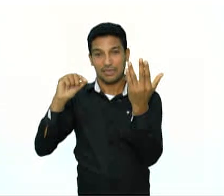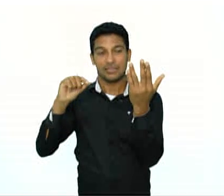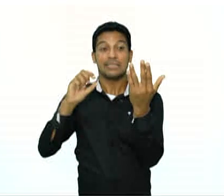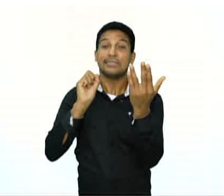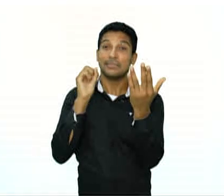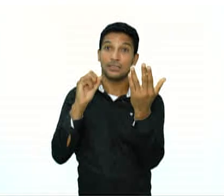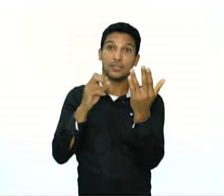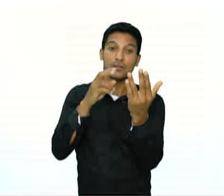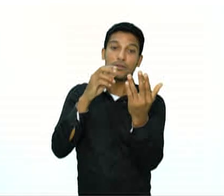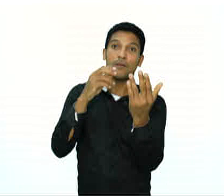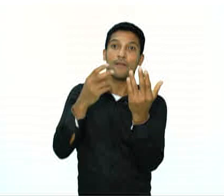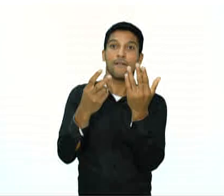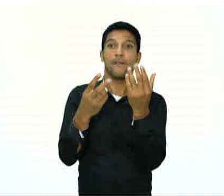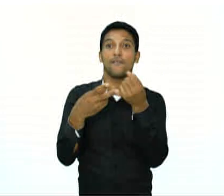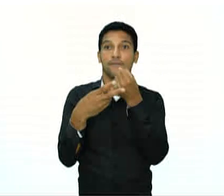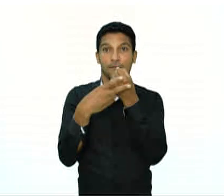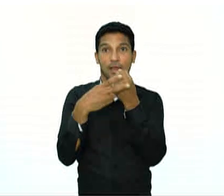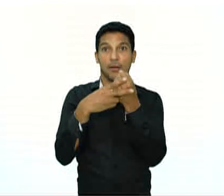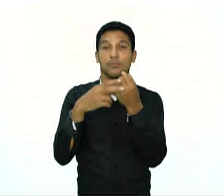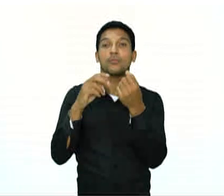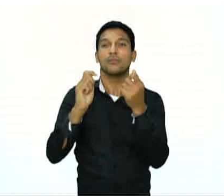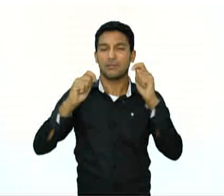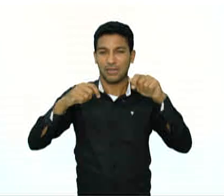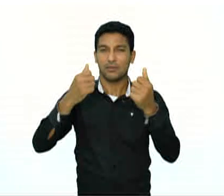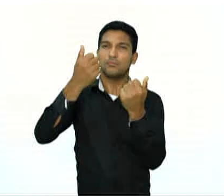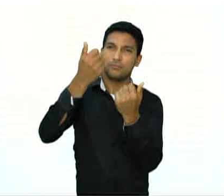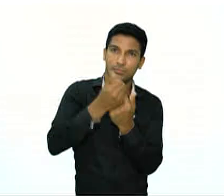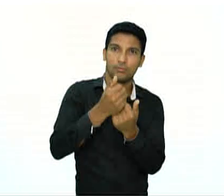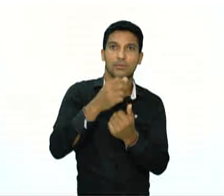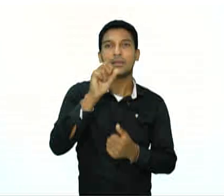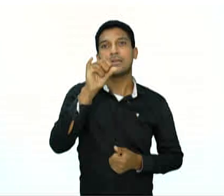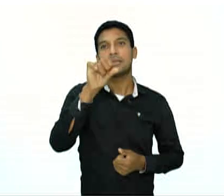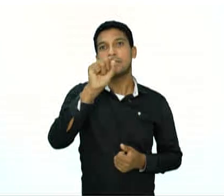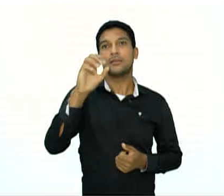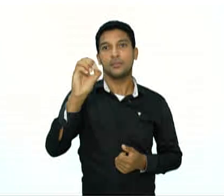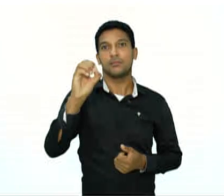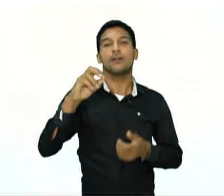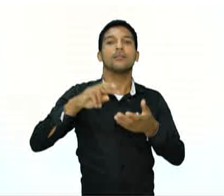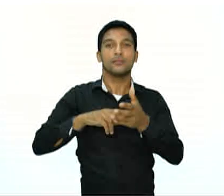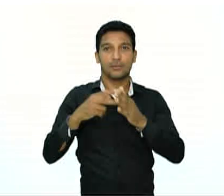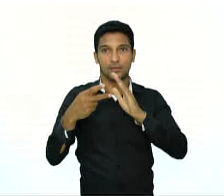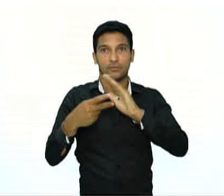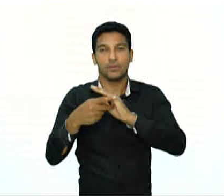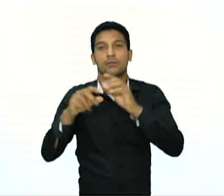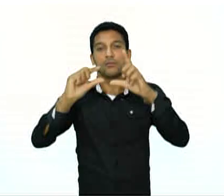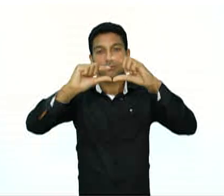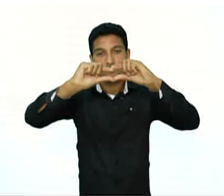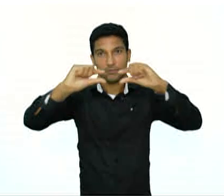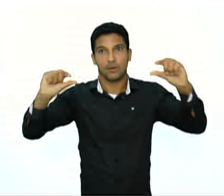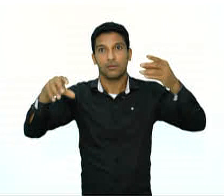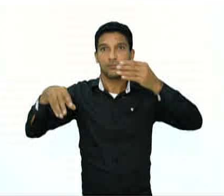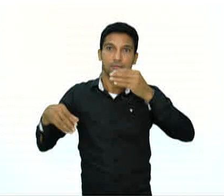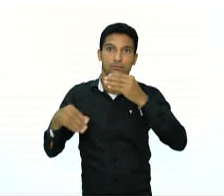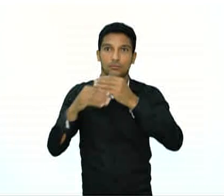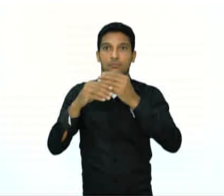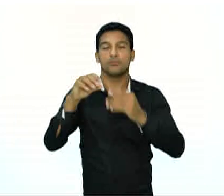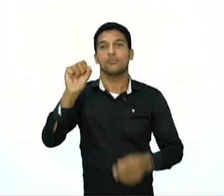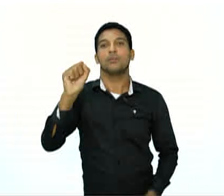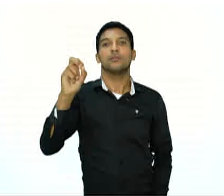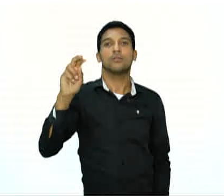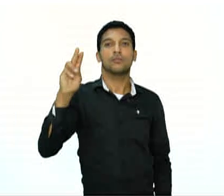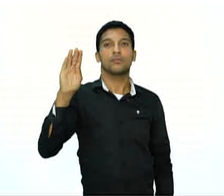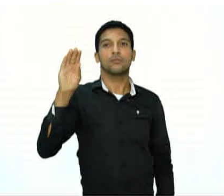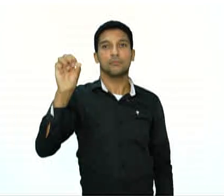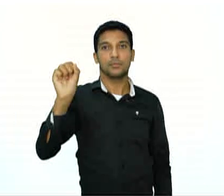a pena fazer isso e incorporar alguns desses passos a seu dia a dia e ao consumo de notícias. Não